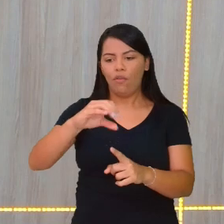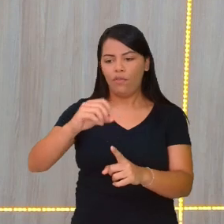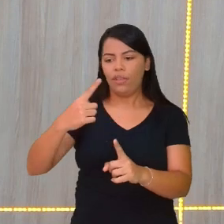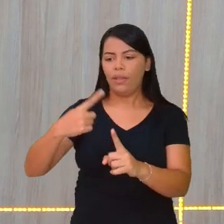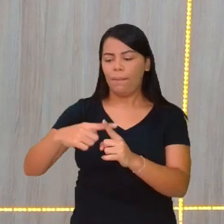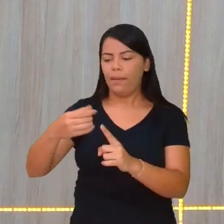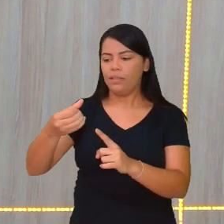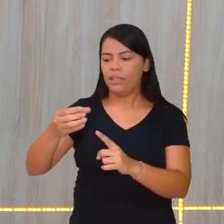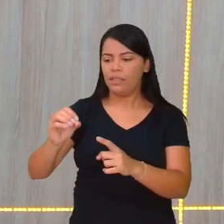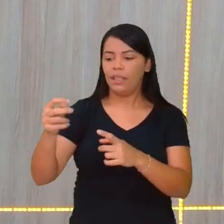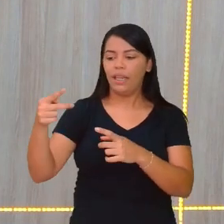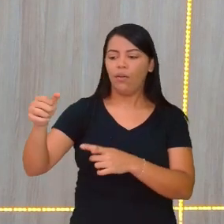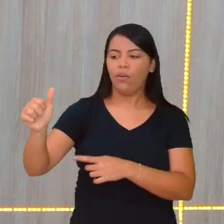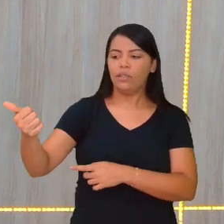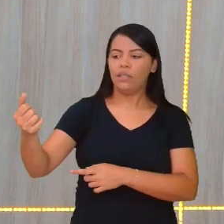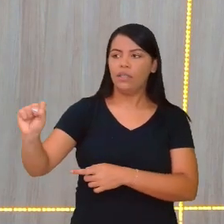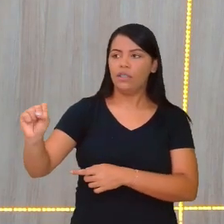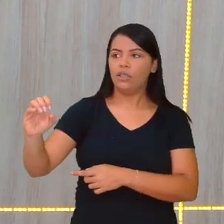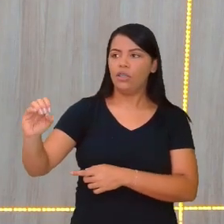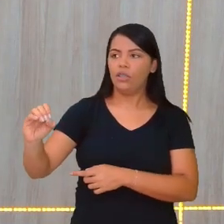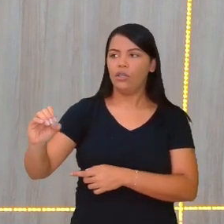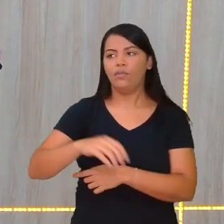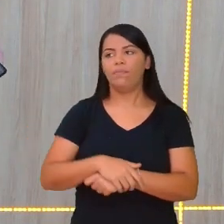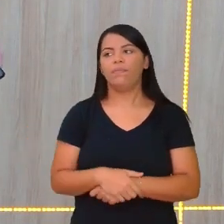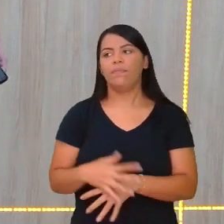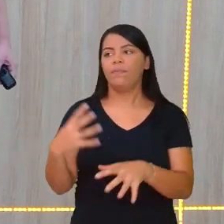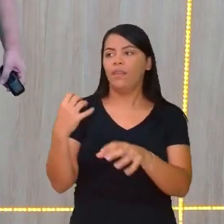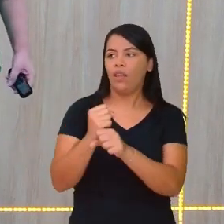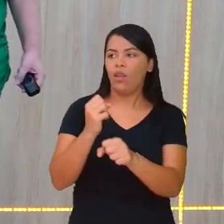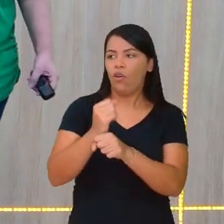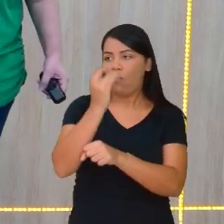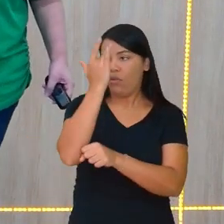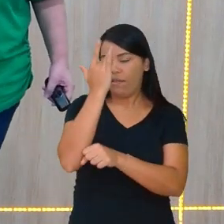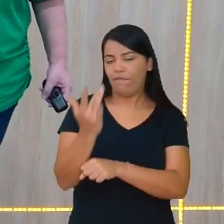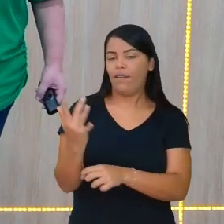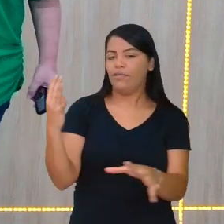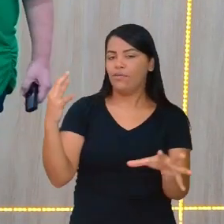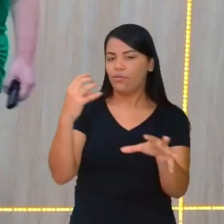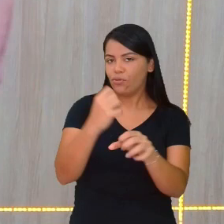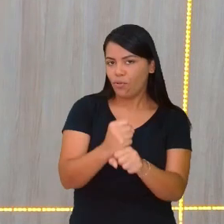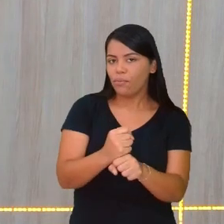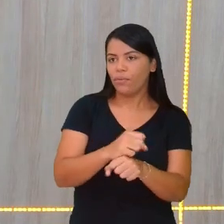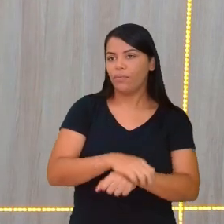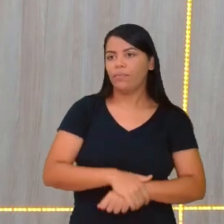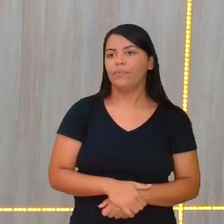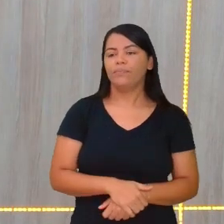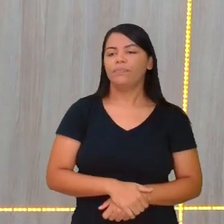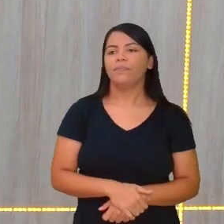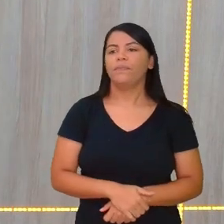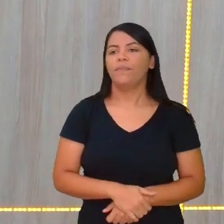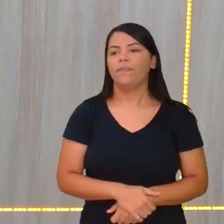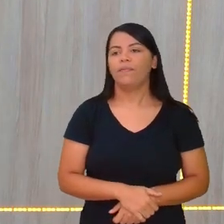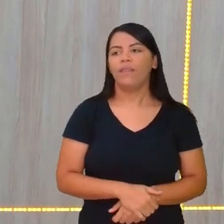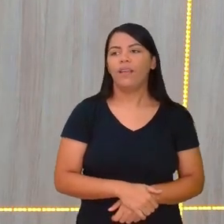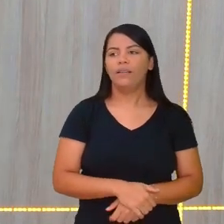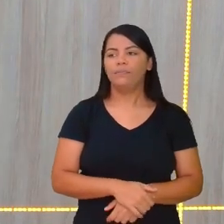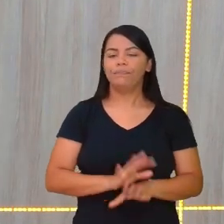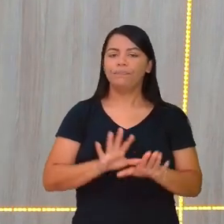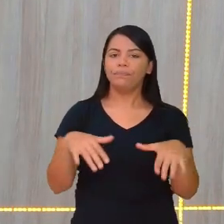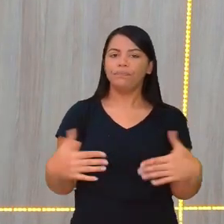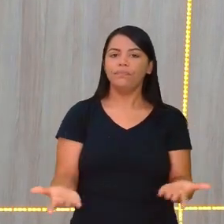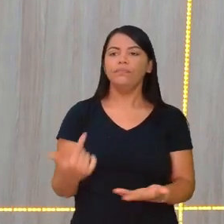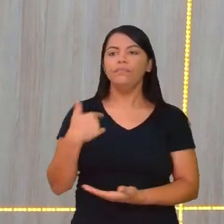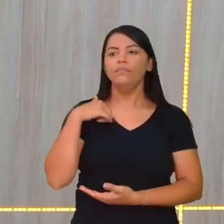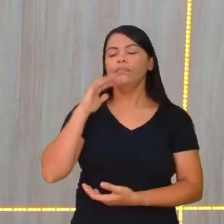dá 180. Continha fácil, continha de somar, tá? Ora, eu já sei